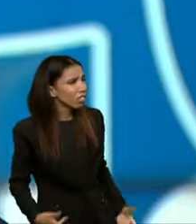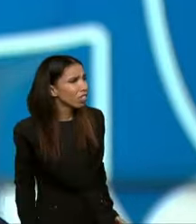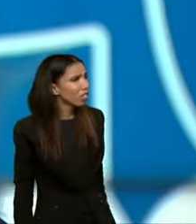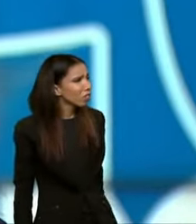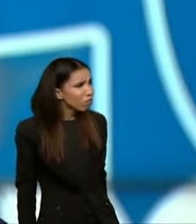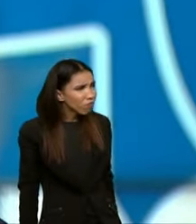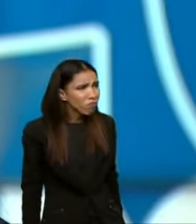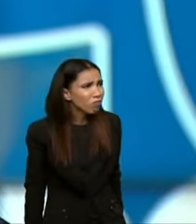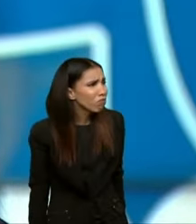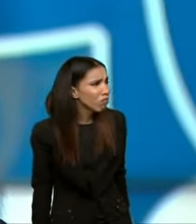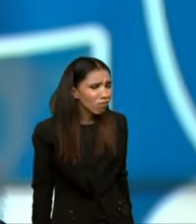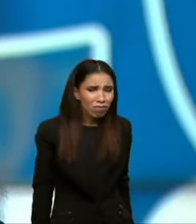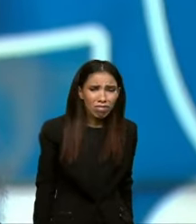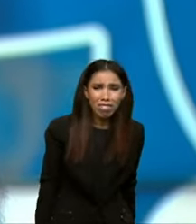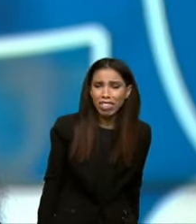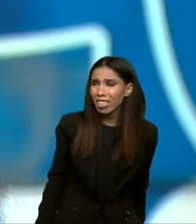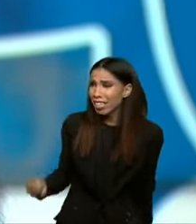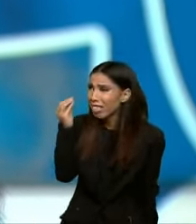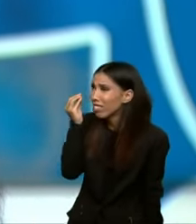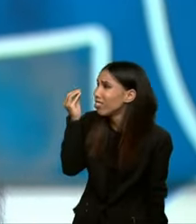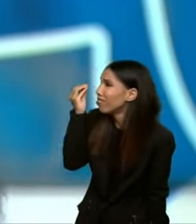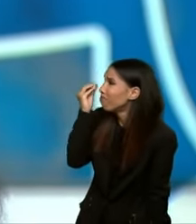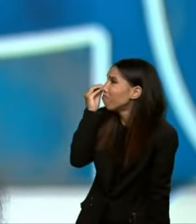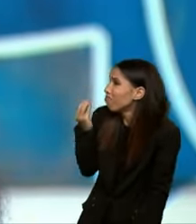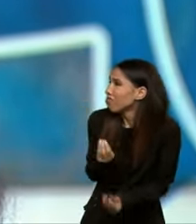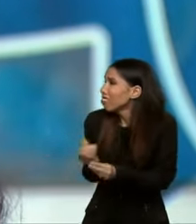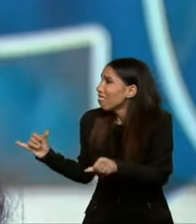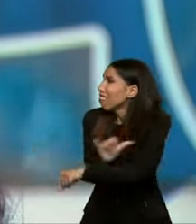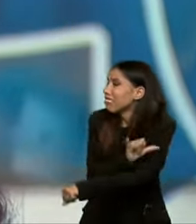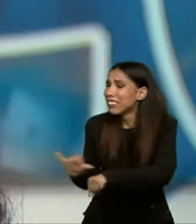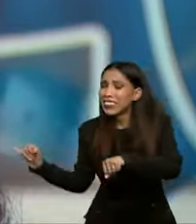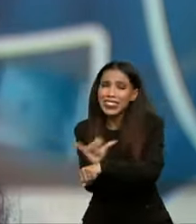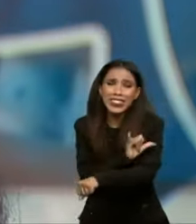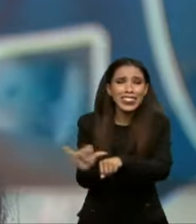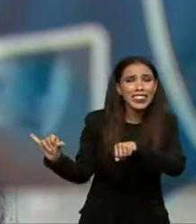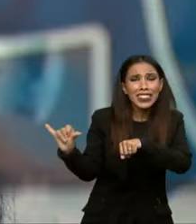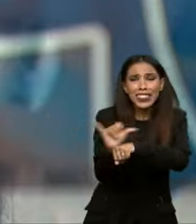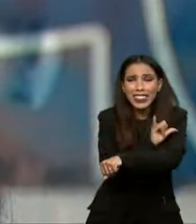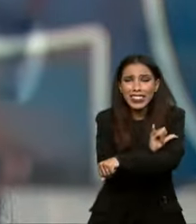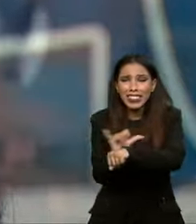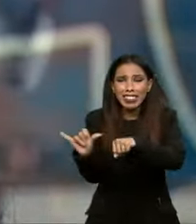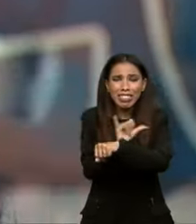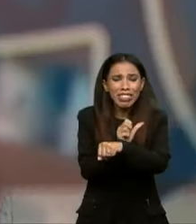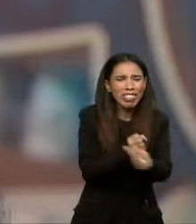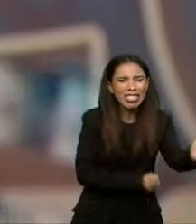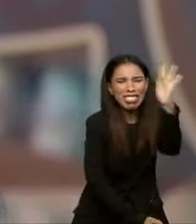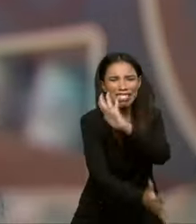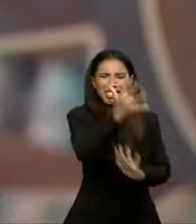E eu tentei me proteger de tudo que você falou.